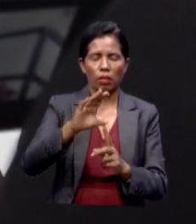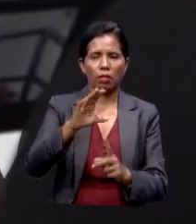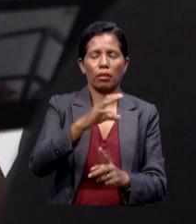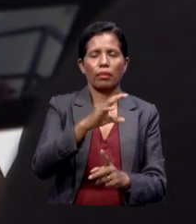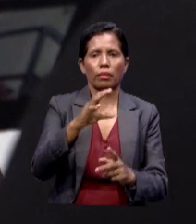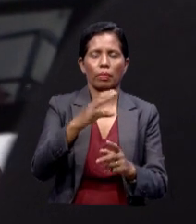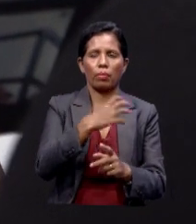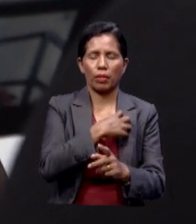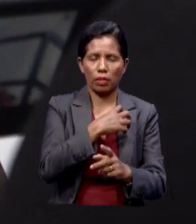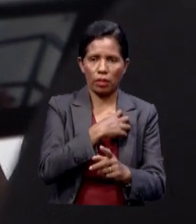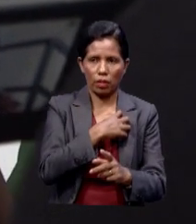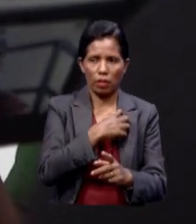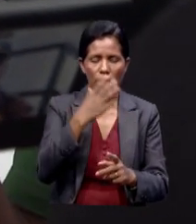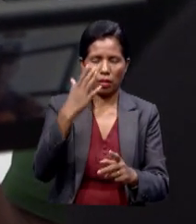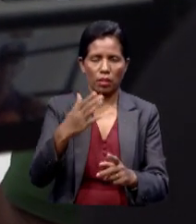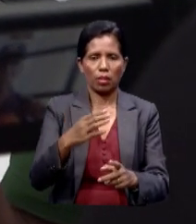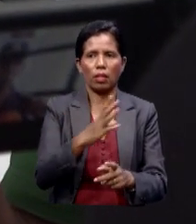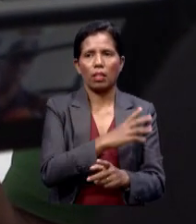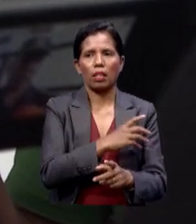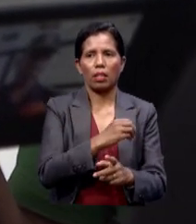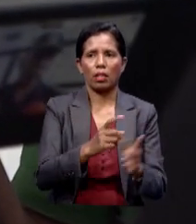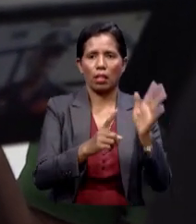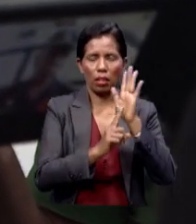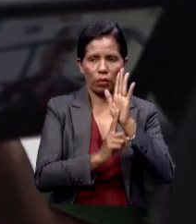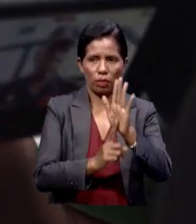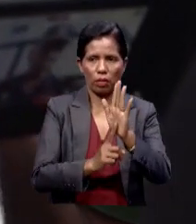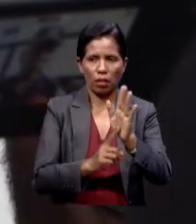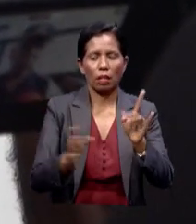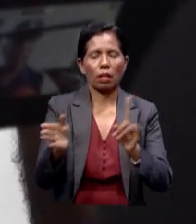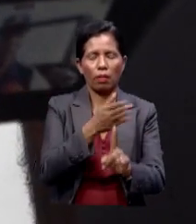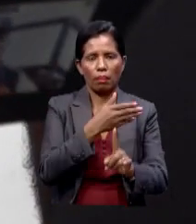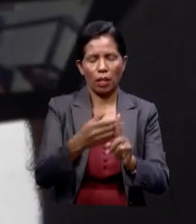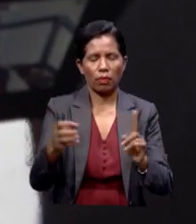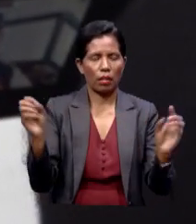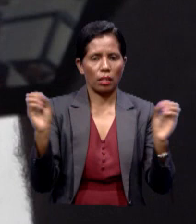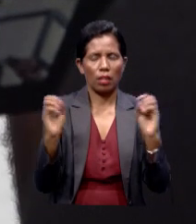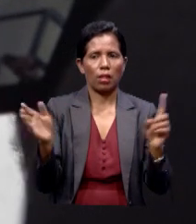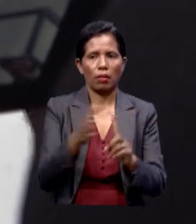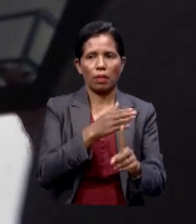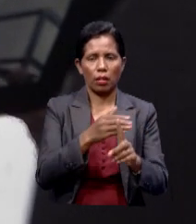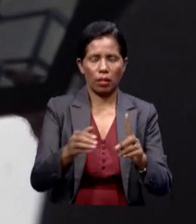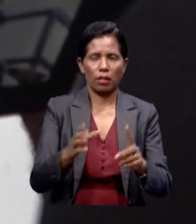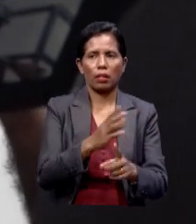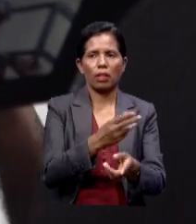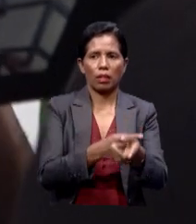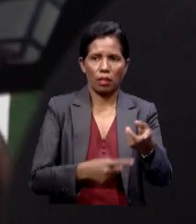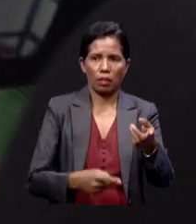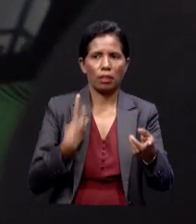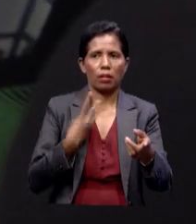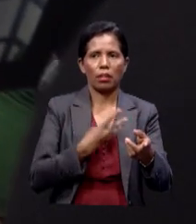iya atestar meri kuruma karik, ina ba hatu durian kata baku, dunika labaku, kanek rumah lakanek ita heing